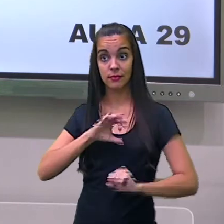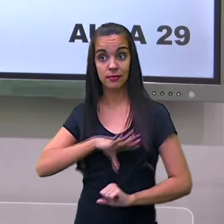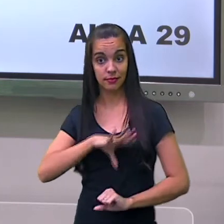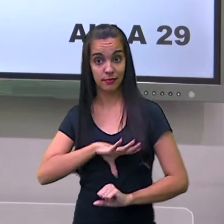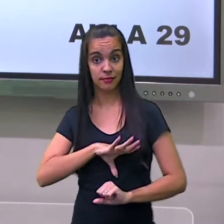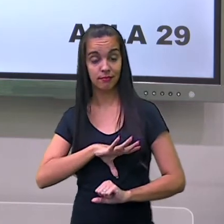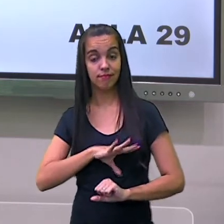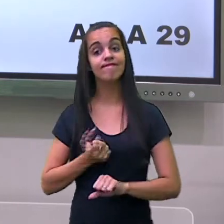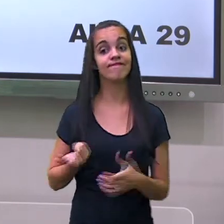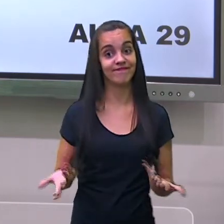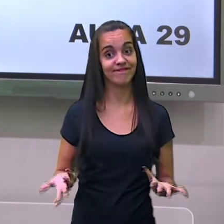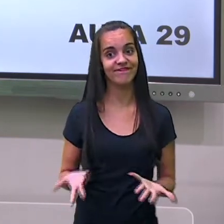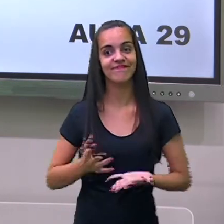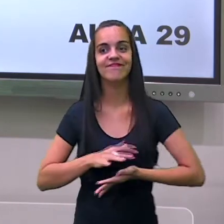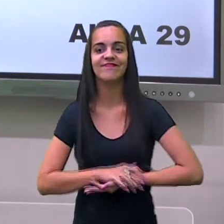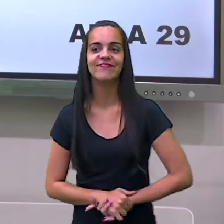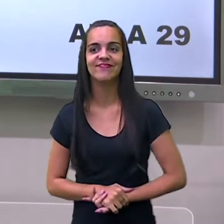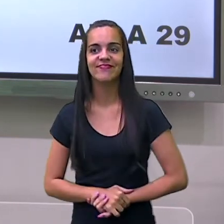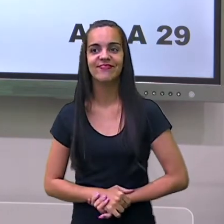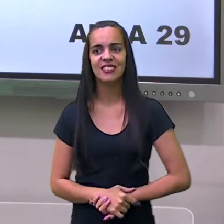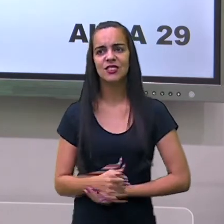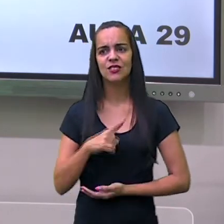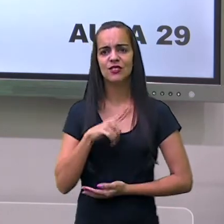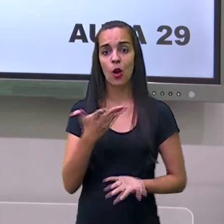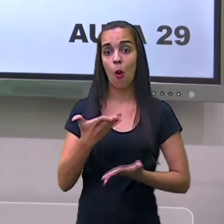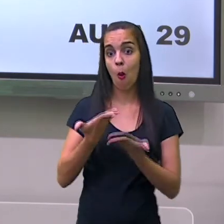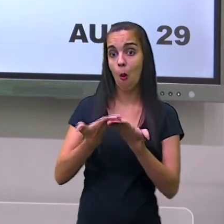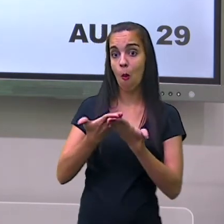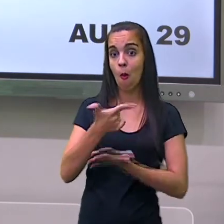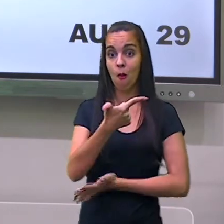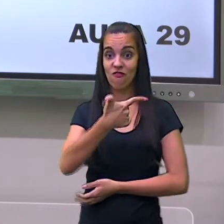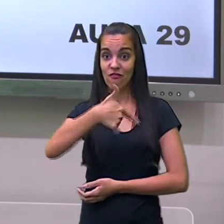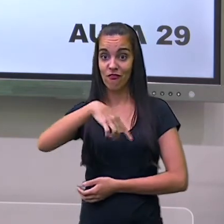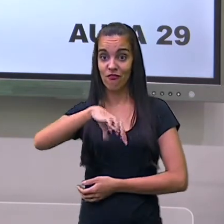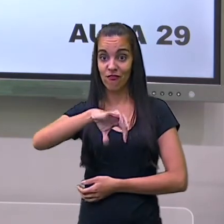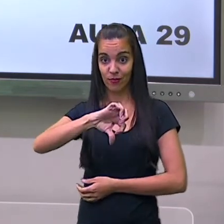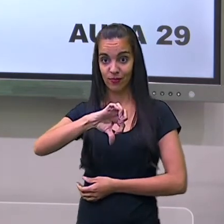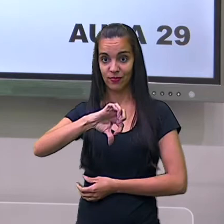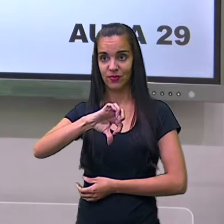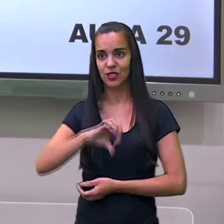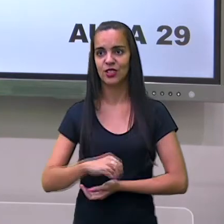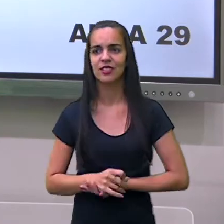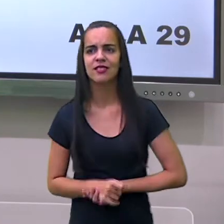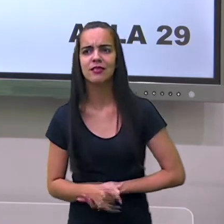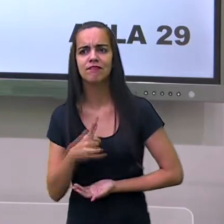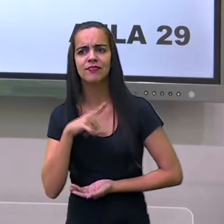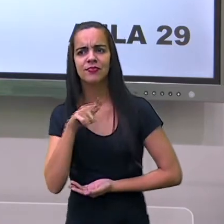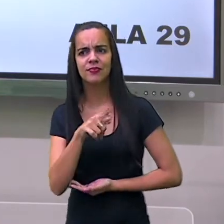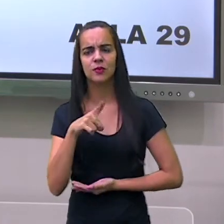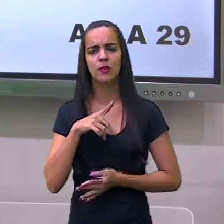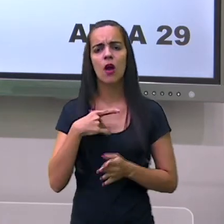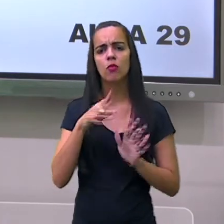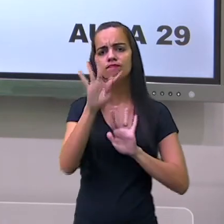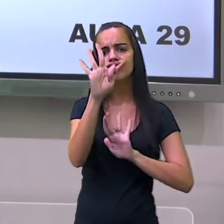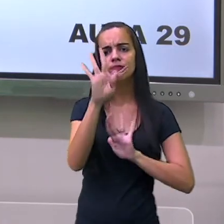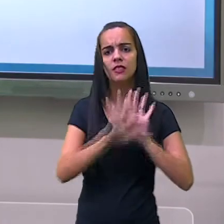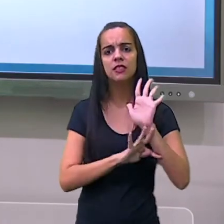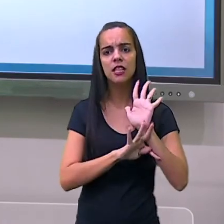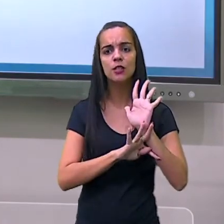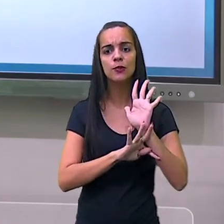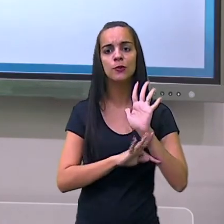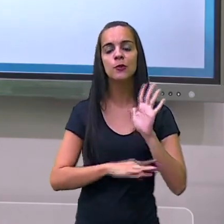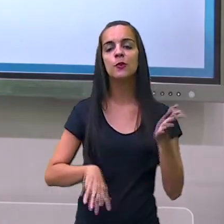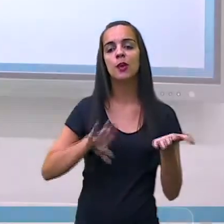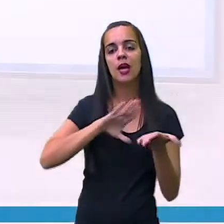curricular de língua portuguesa. Aula 29 da plataforma. Texto e interpretação. Vamos